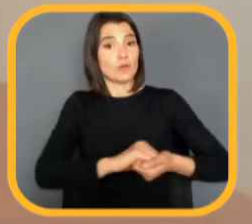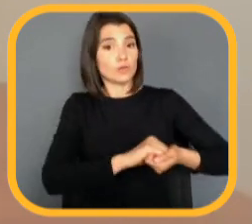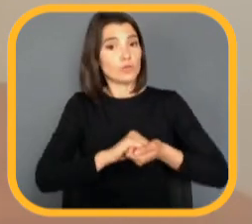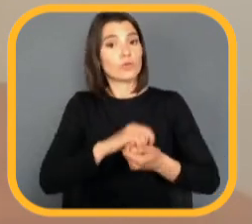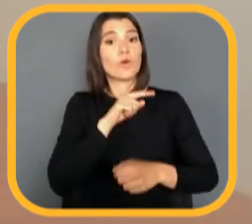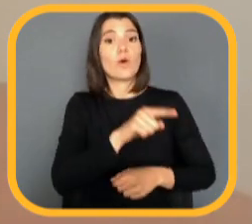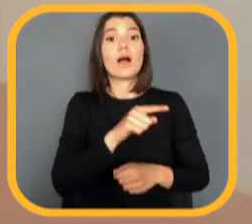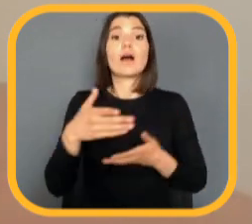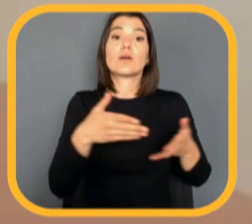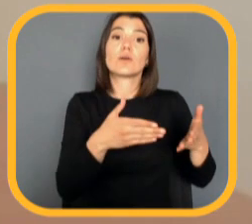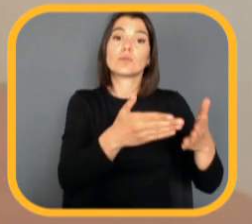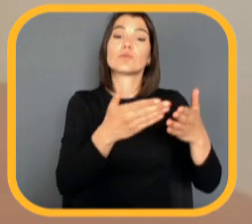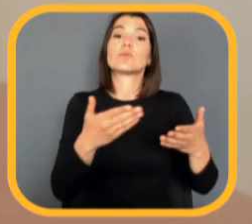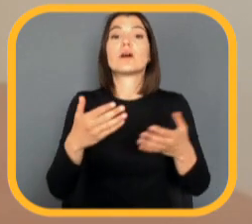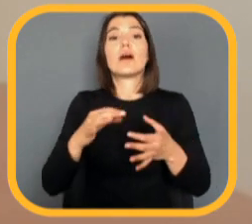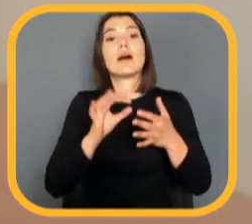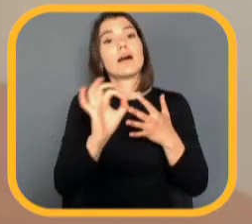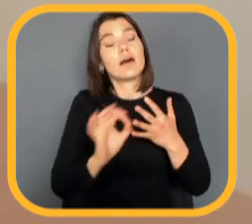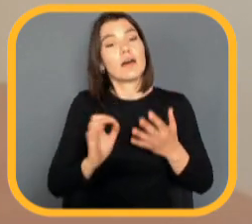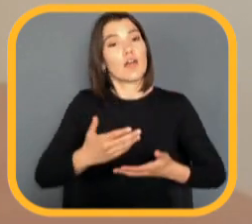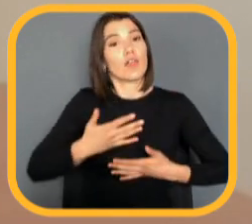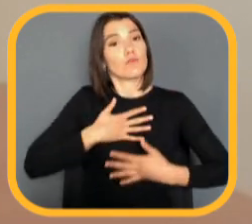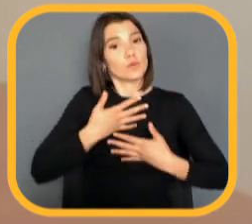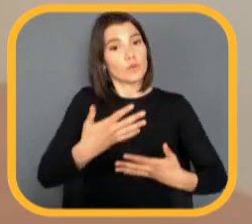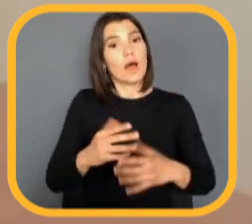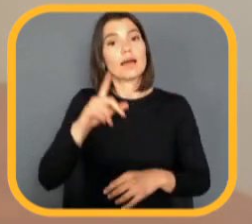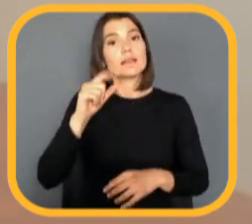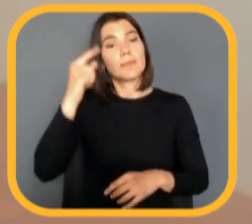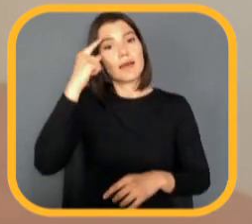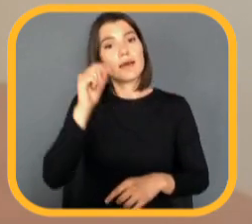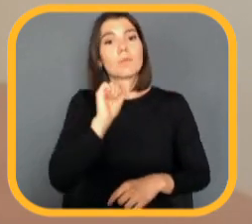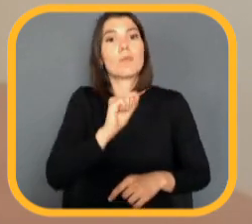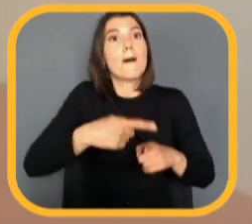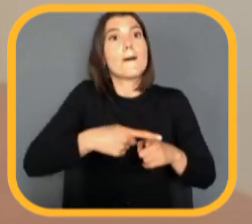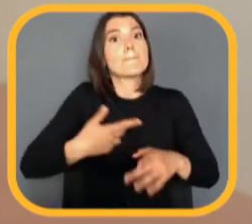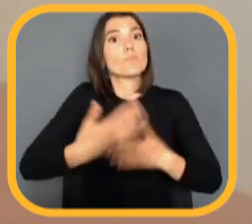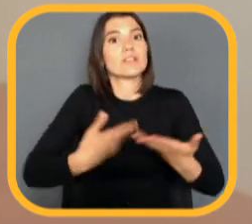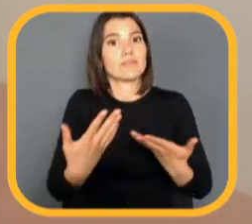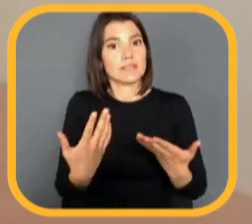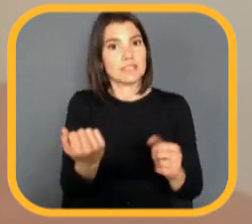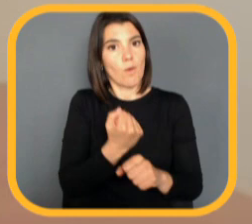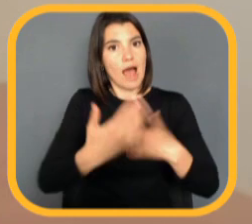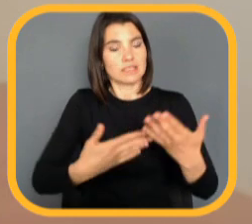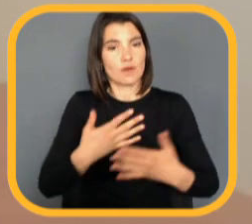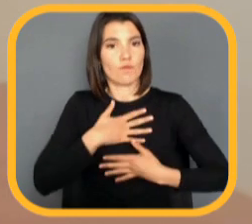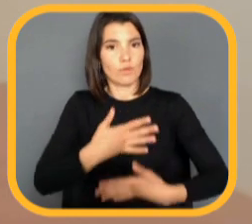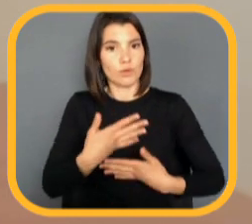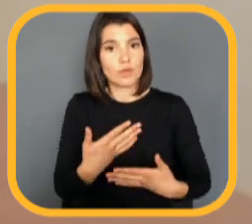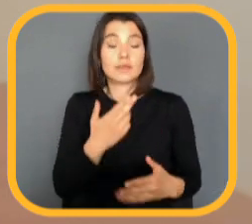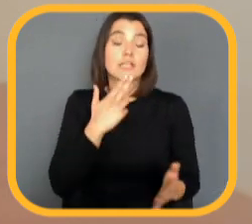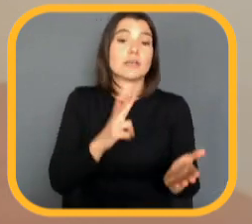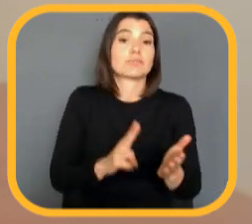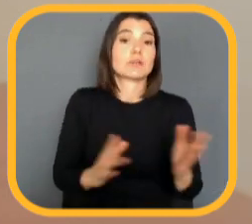a solidariedade é um dos valores orientadores do voluntariado. Além disso, é vista como uma motivação para a ação